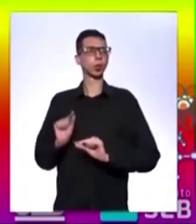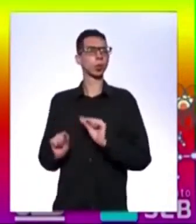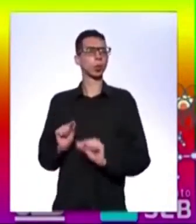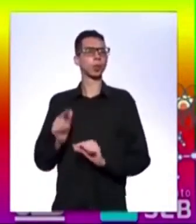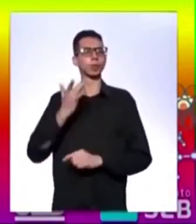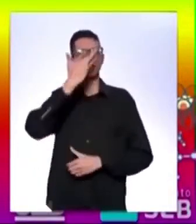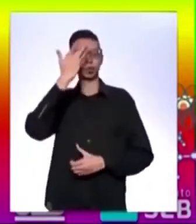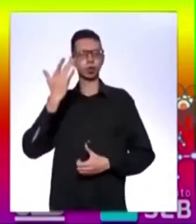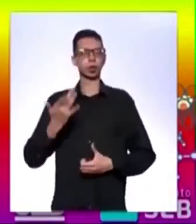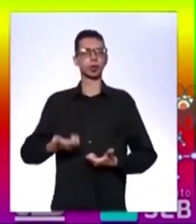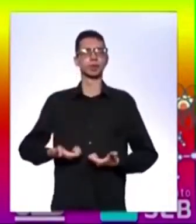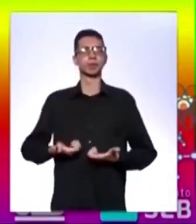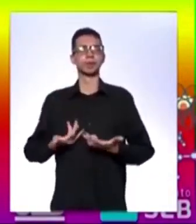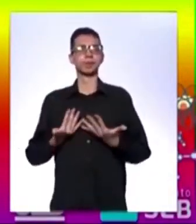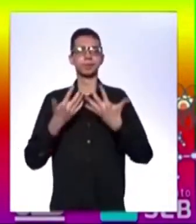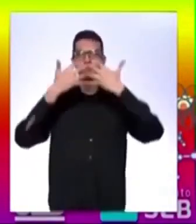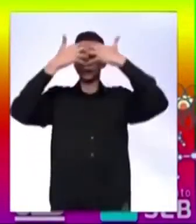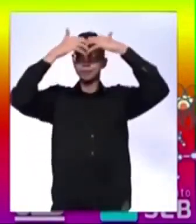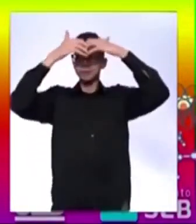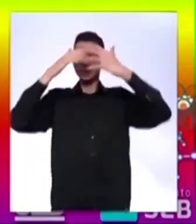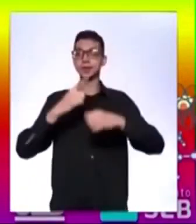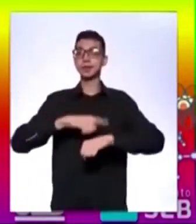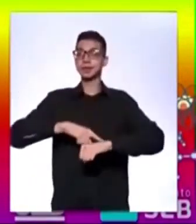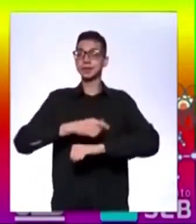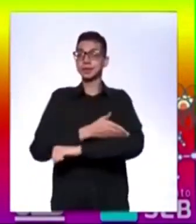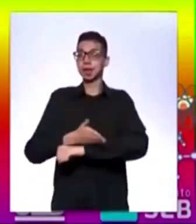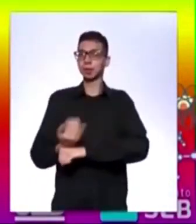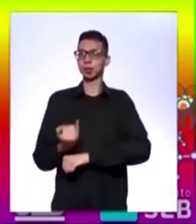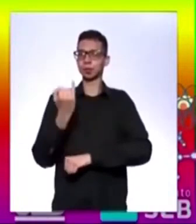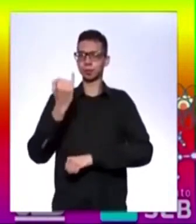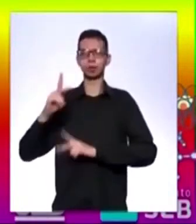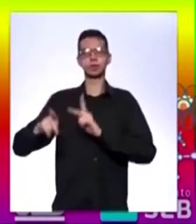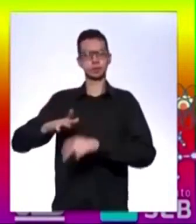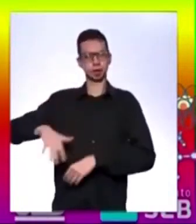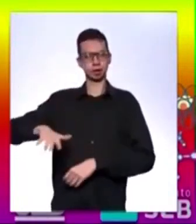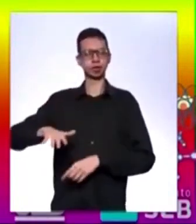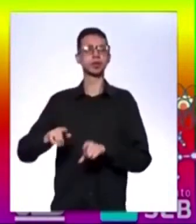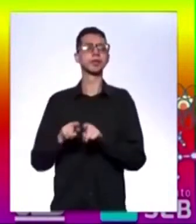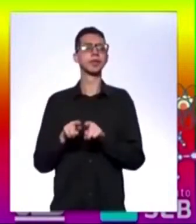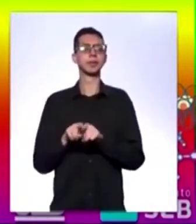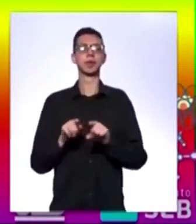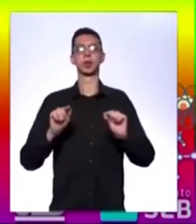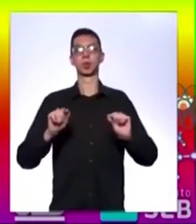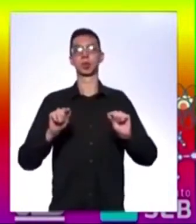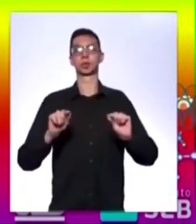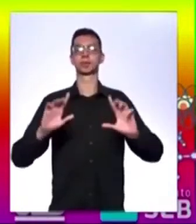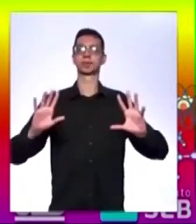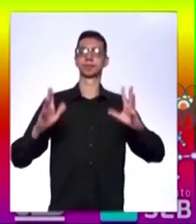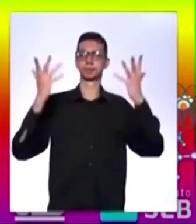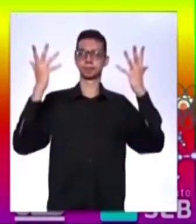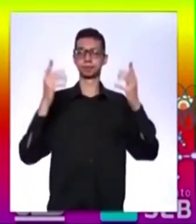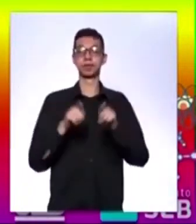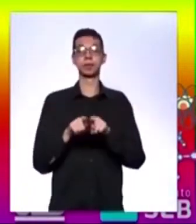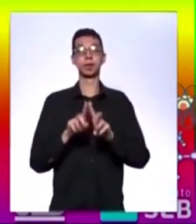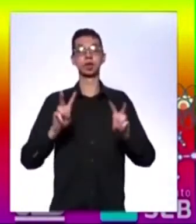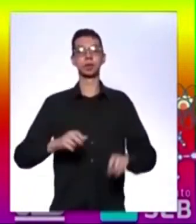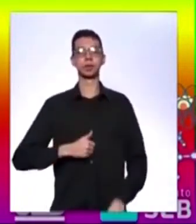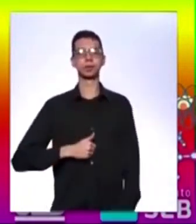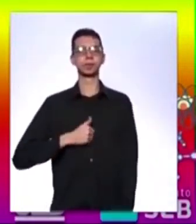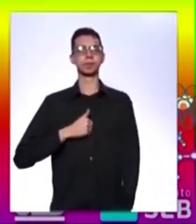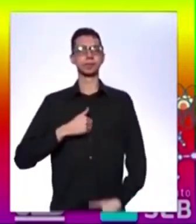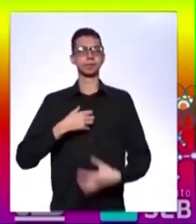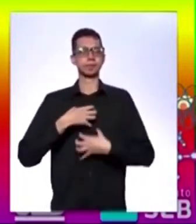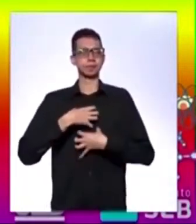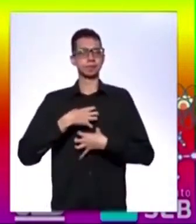momentos importantes daquele povo, alguns são rituais, não é? Celebrações, tem a ver com a sua autoestima, não perder